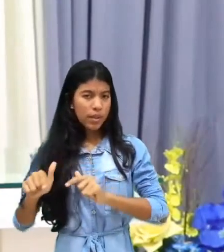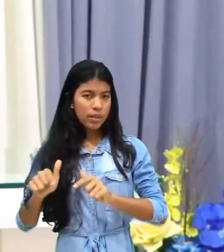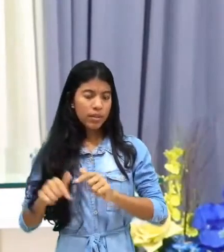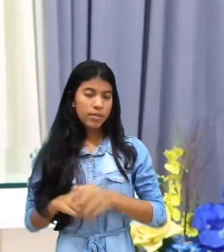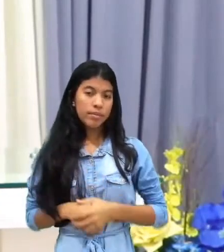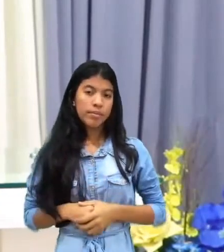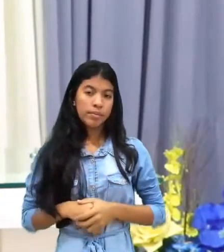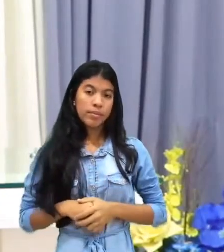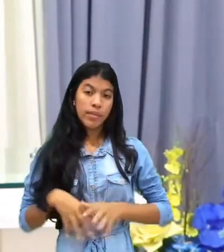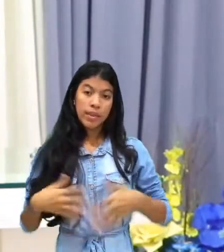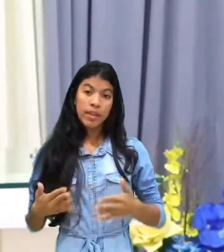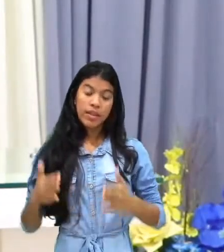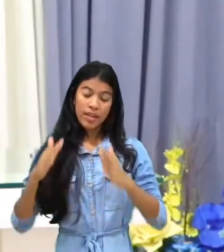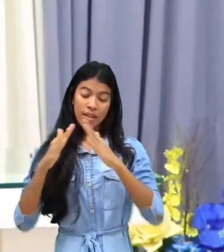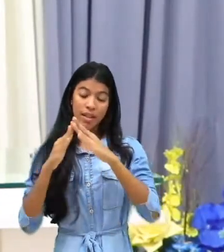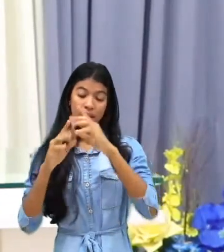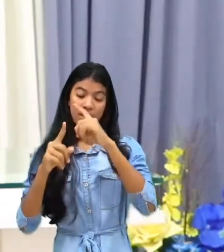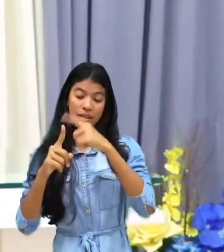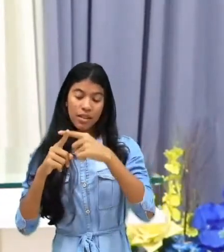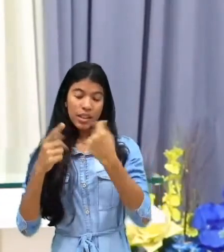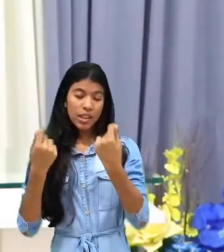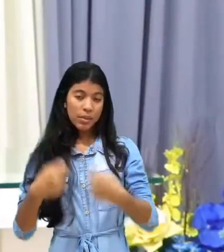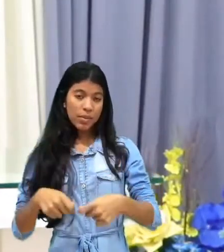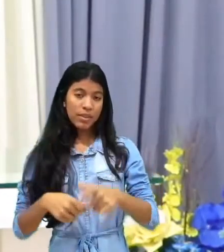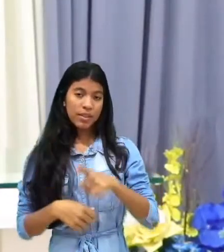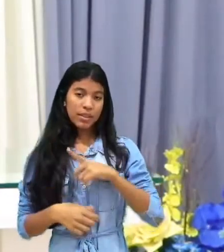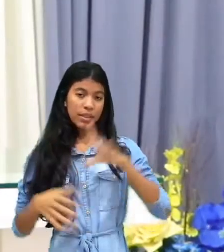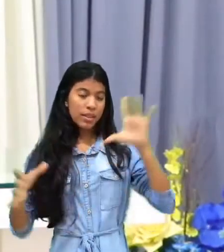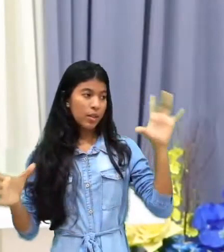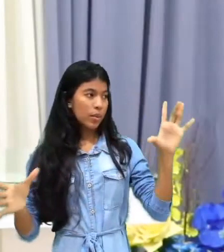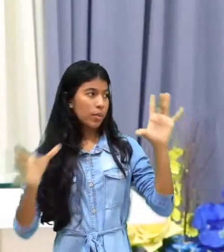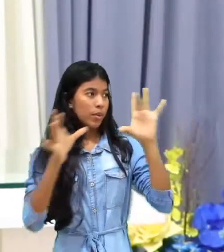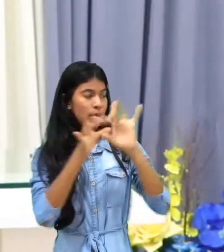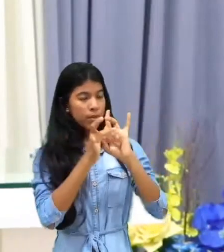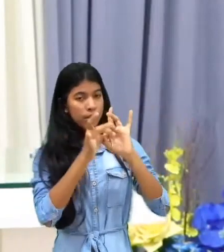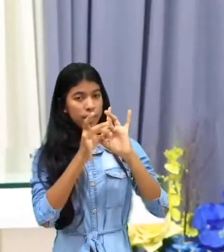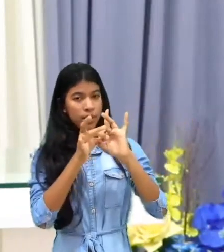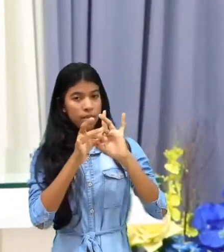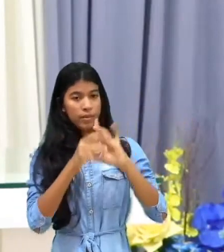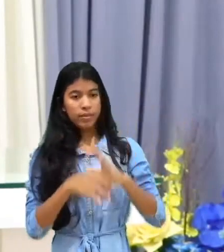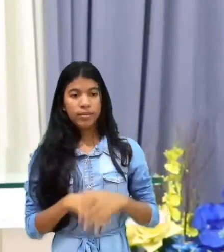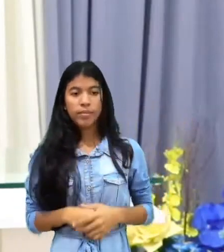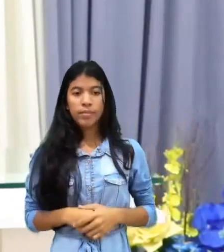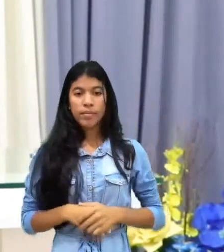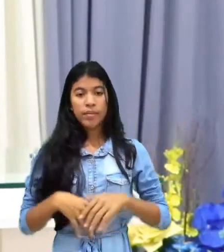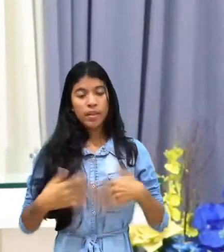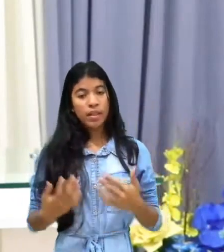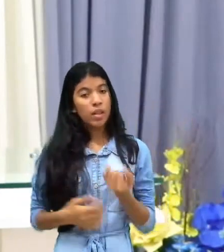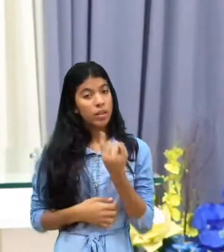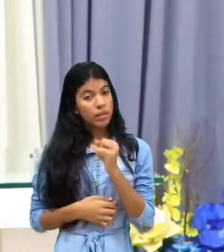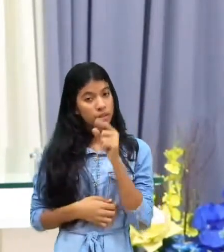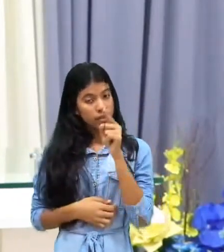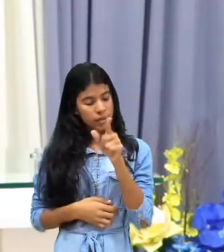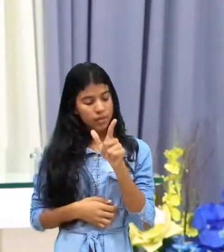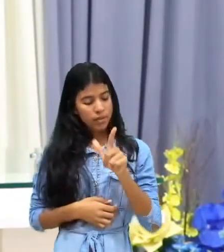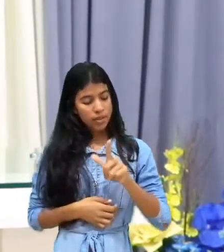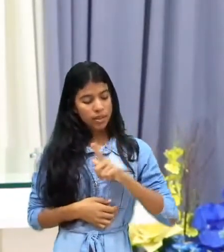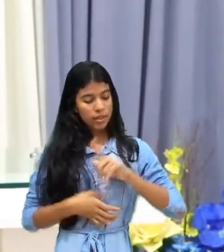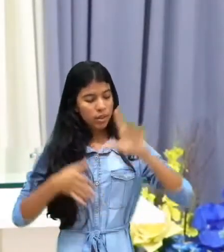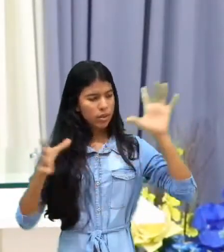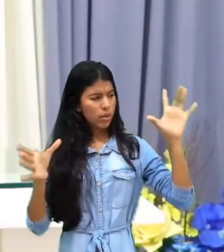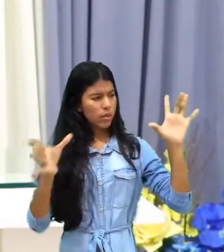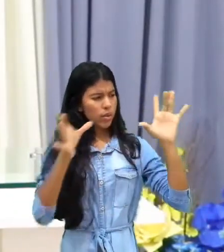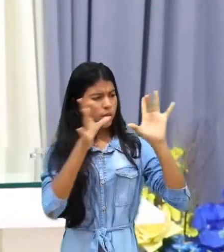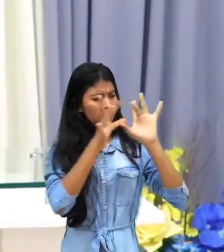precisa ter essa comunhão com Deus. Então, queridos, se você tem essa comunhão com o Altíssimo,